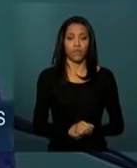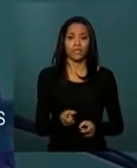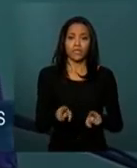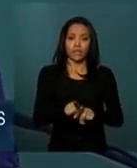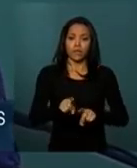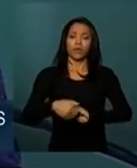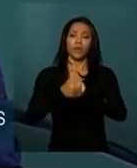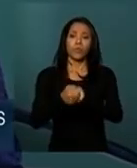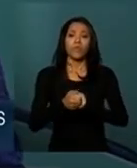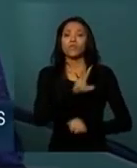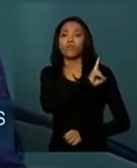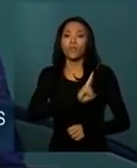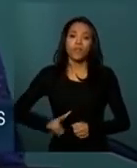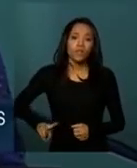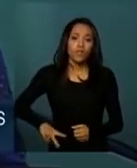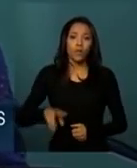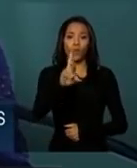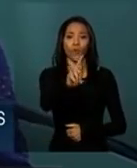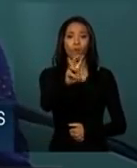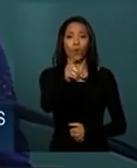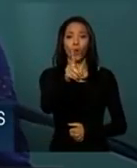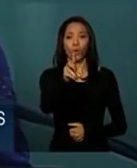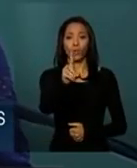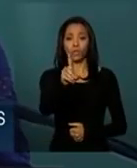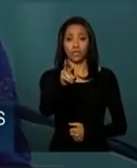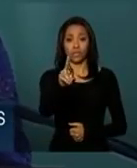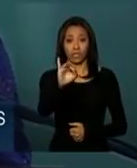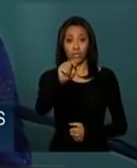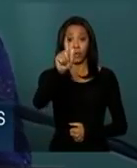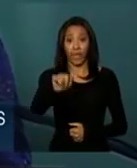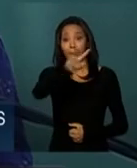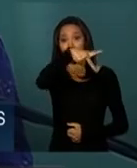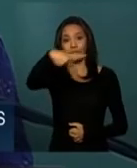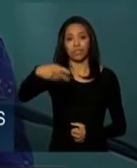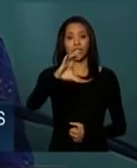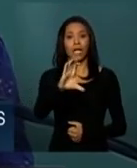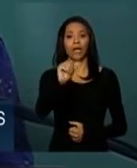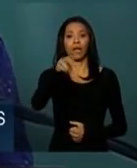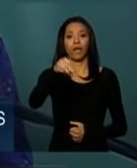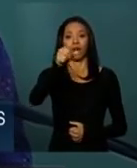Cumprimento o vereador Rodrigo Martins, presidente da Câmara Municipal.